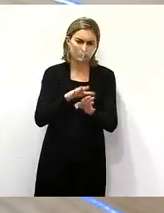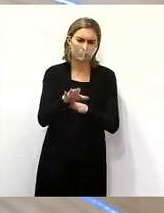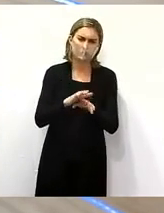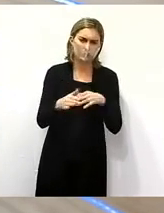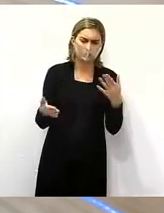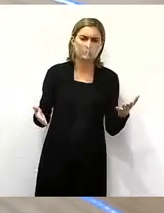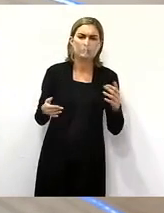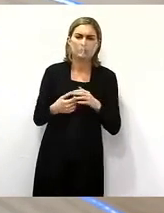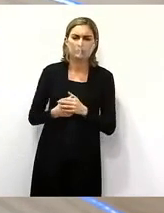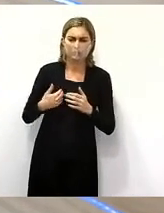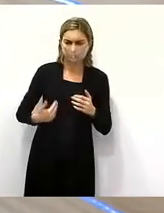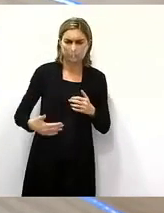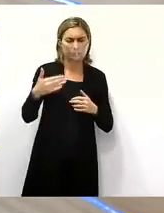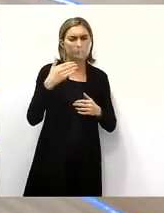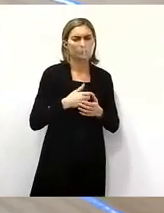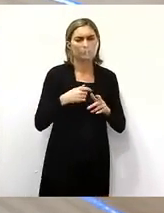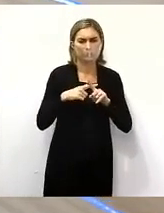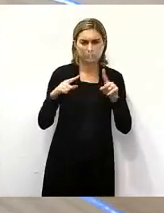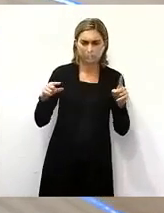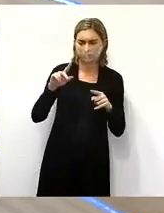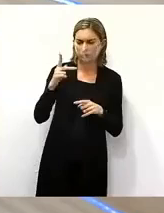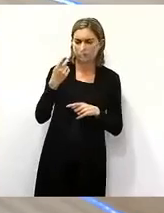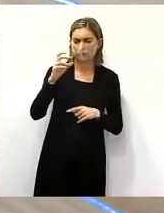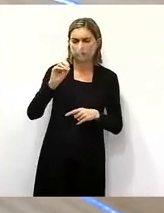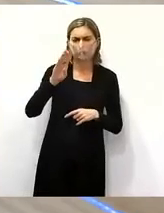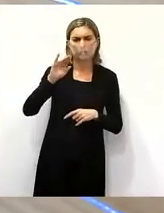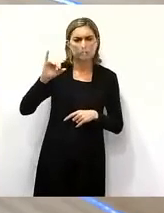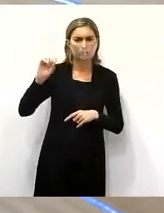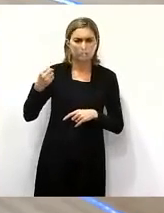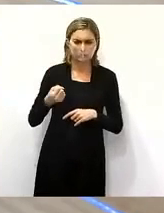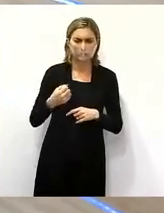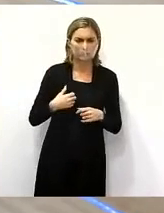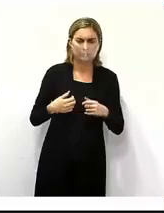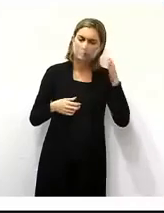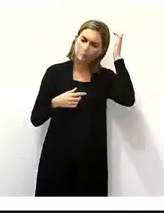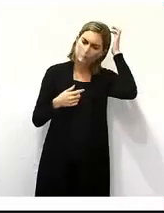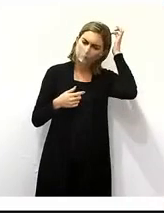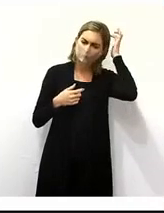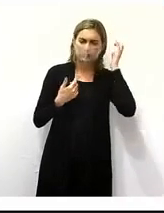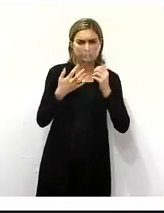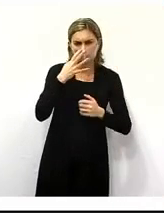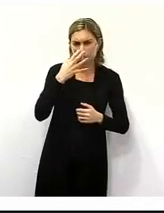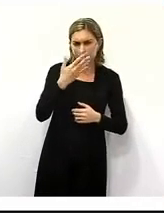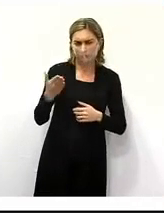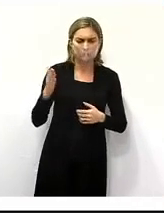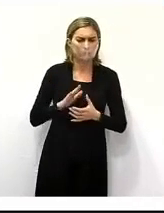o cidadão. Vamos seguir. Mais uma de Hobbes. Segue aí na sua tela.